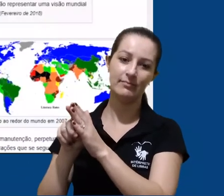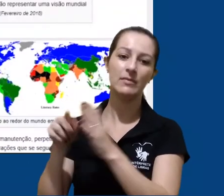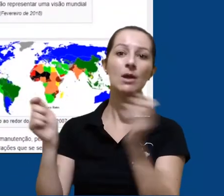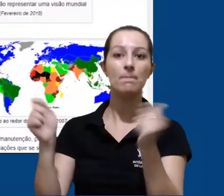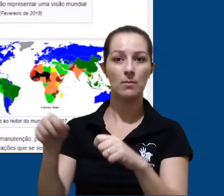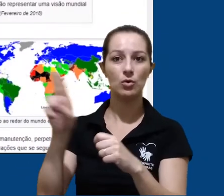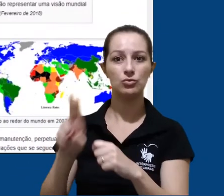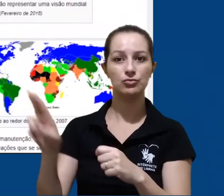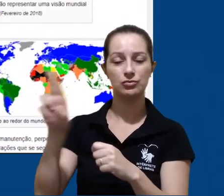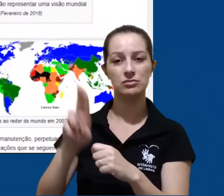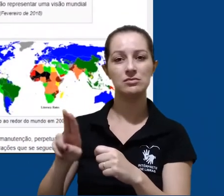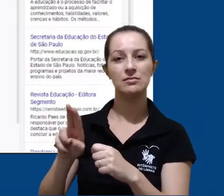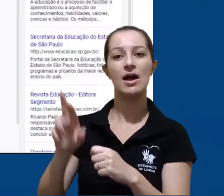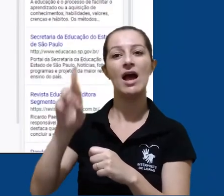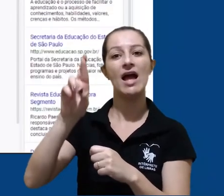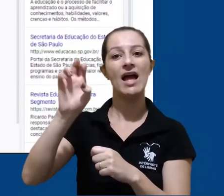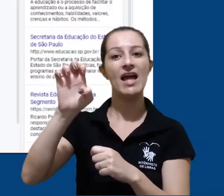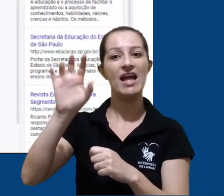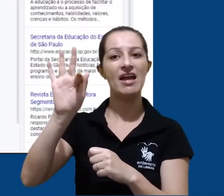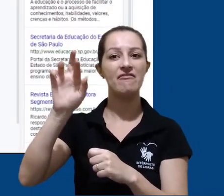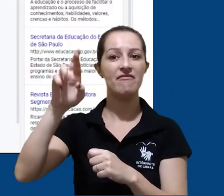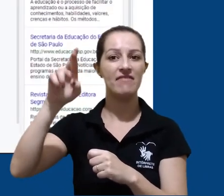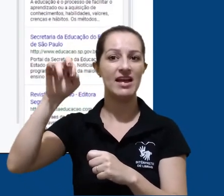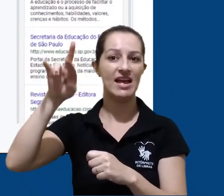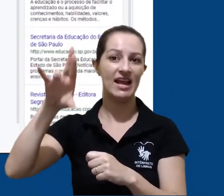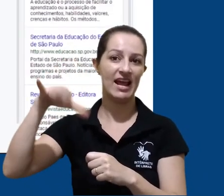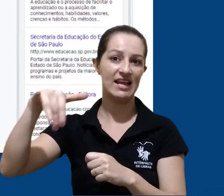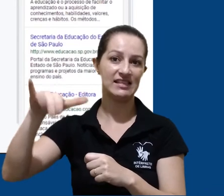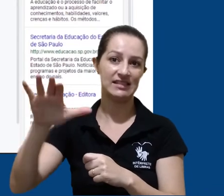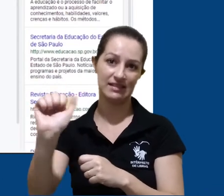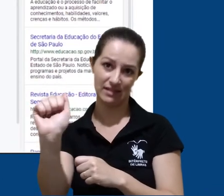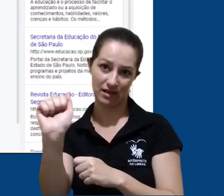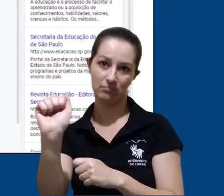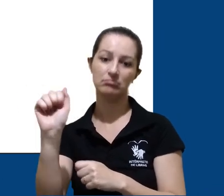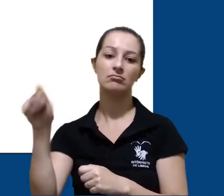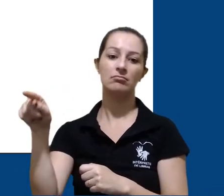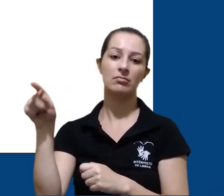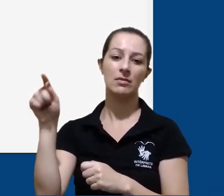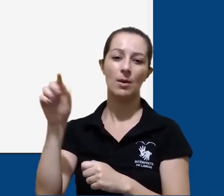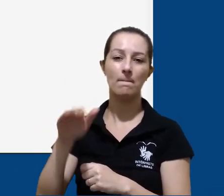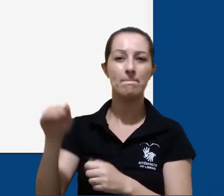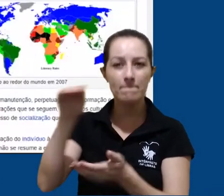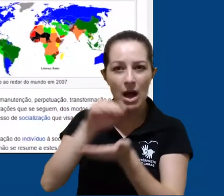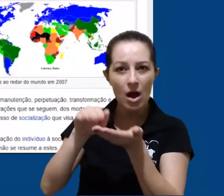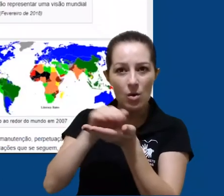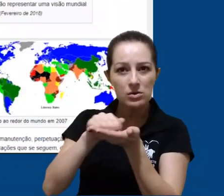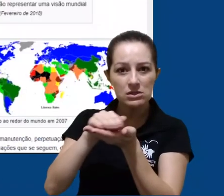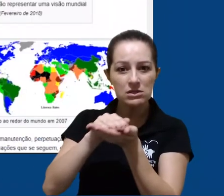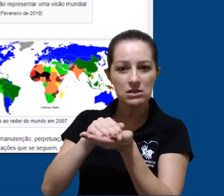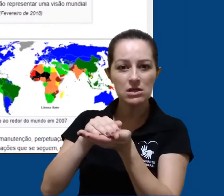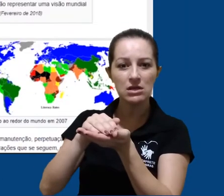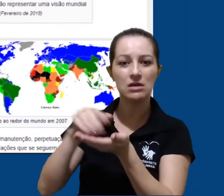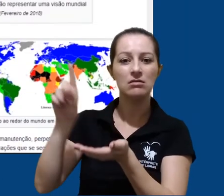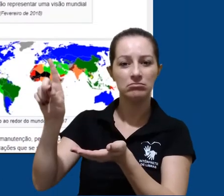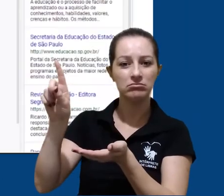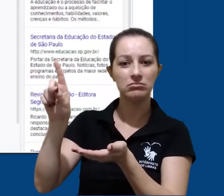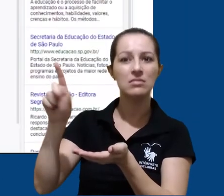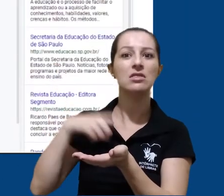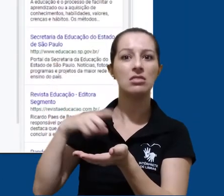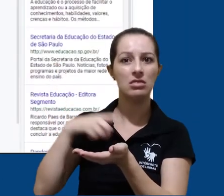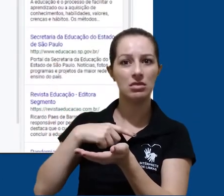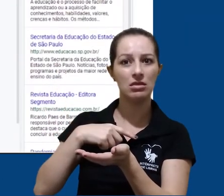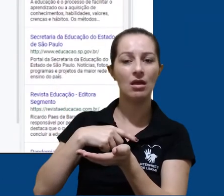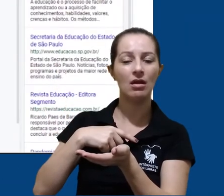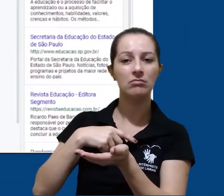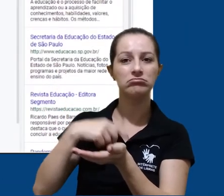podemos também referenciar a pesquisa em nosso documento ao acionar o mouse sobre a pesquisa que deseja um símbolo